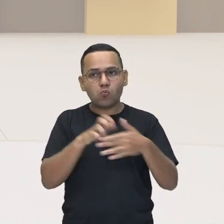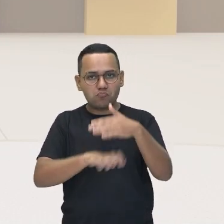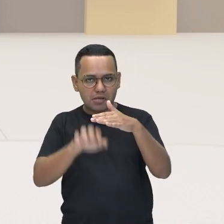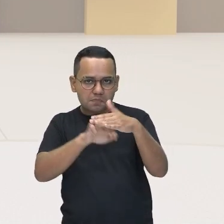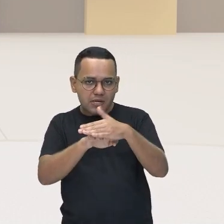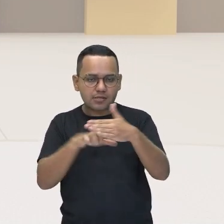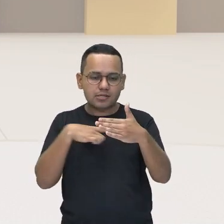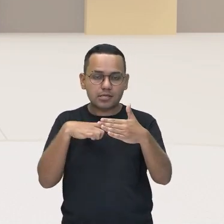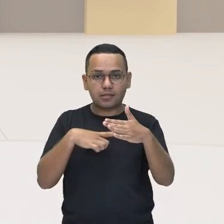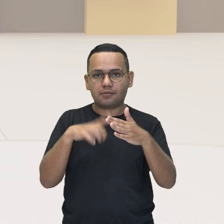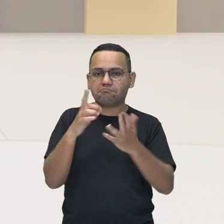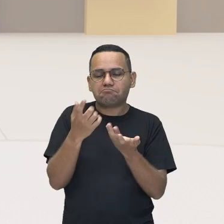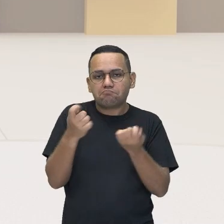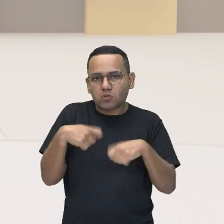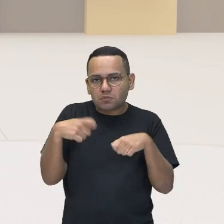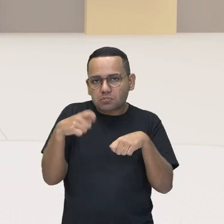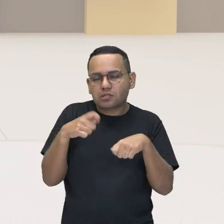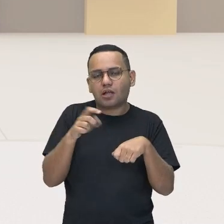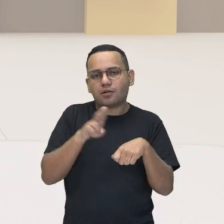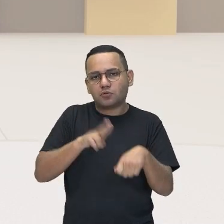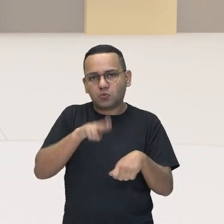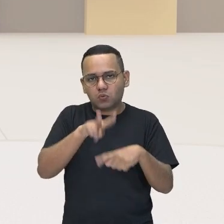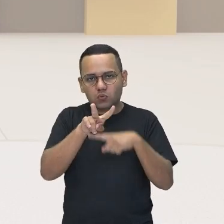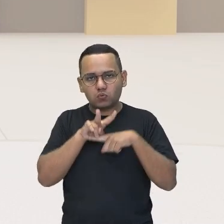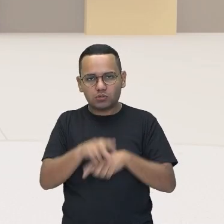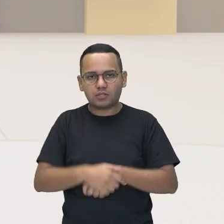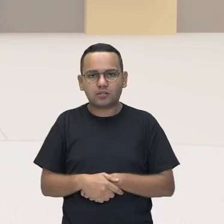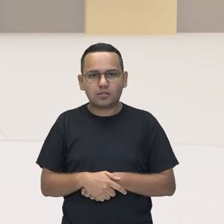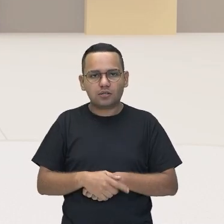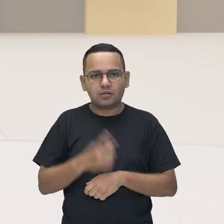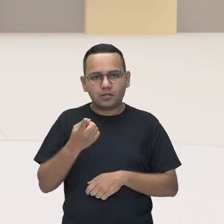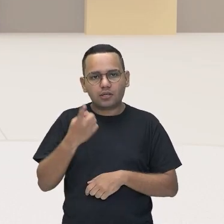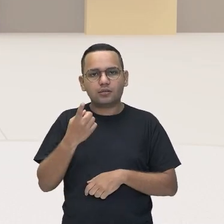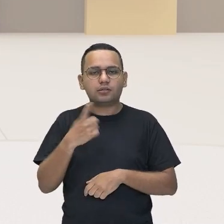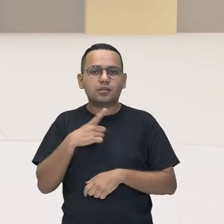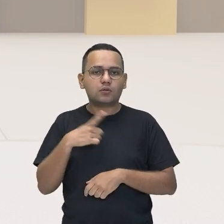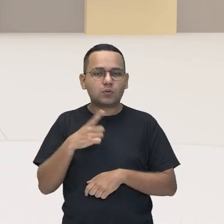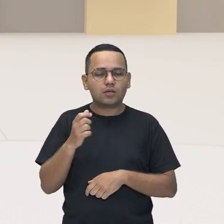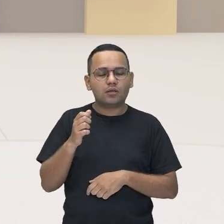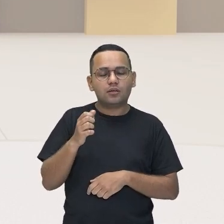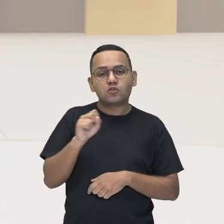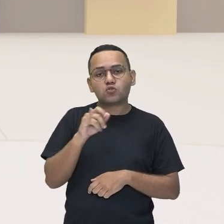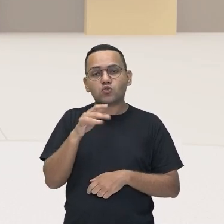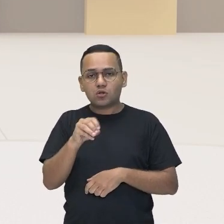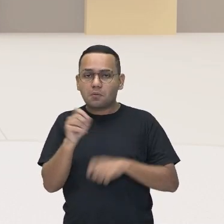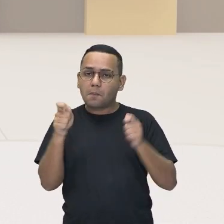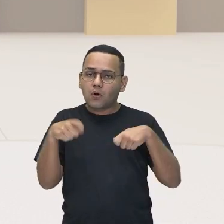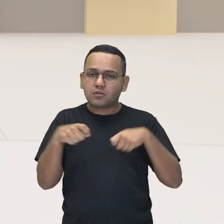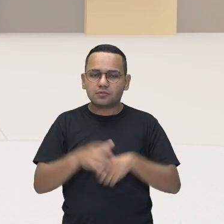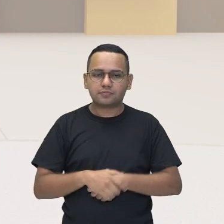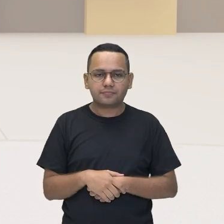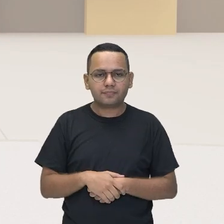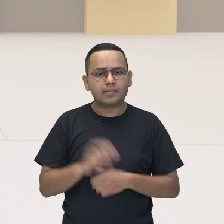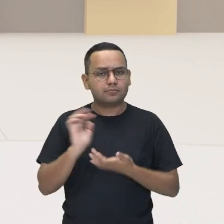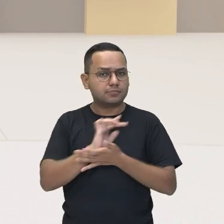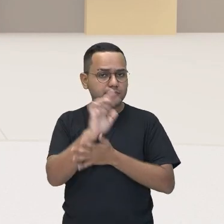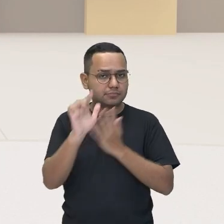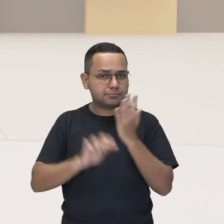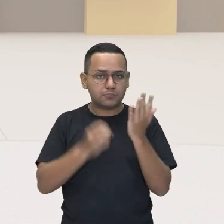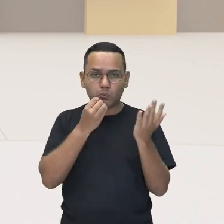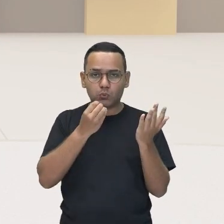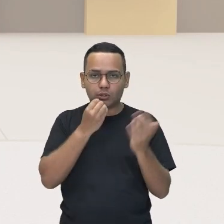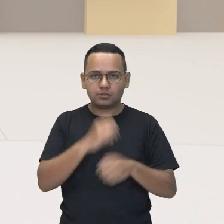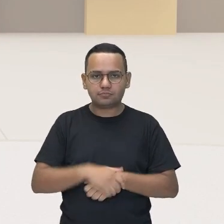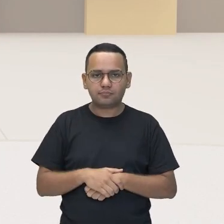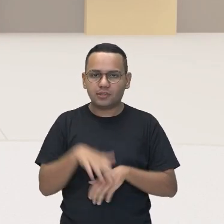fazer empréstimo aí em nome da cooperativa e ele, como sócio, né, também ter acesso ao tipo de empréstimo. Então, várias situações, como a gente falou aqui, depende